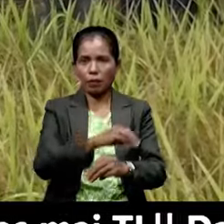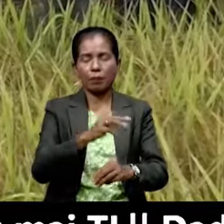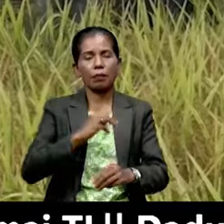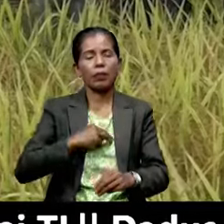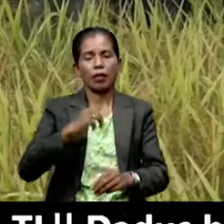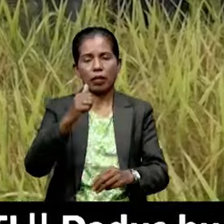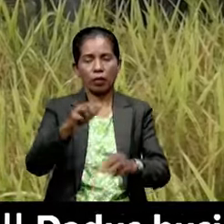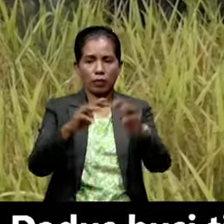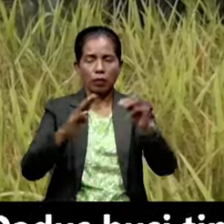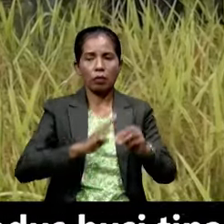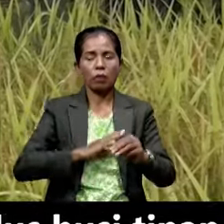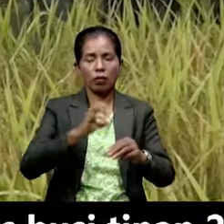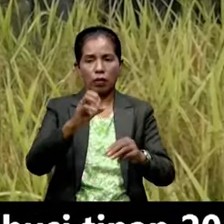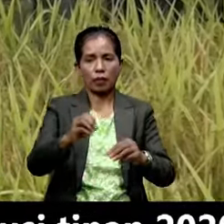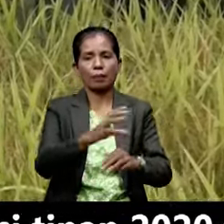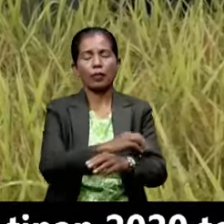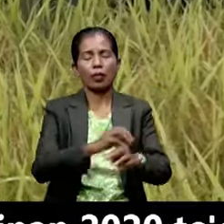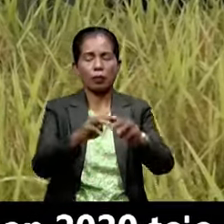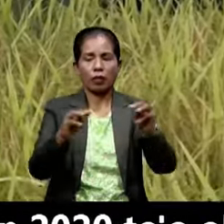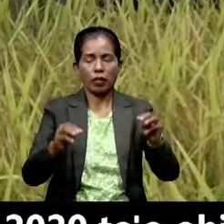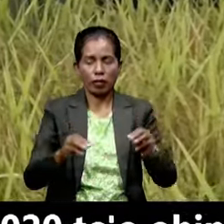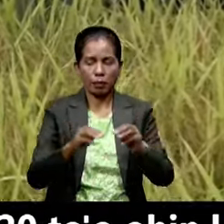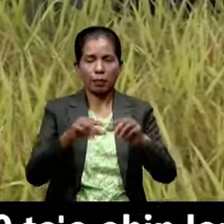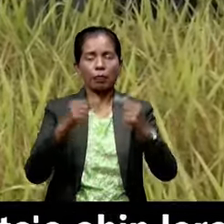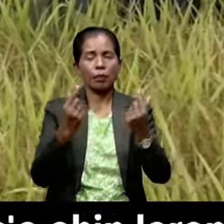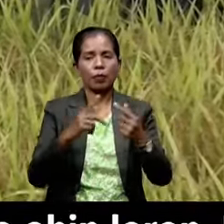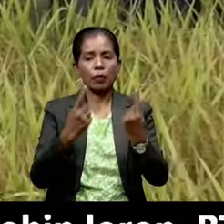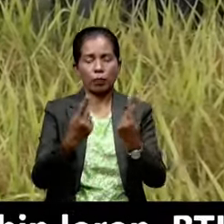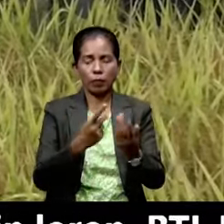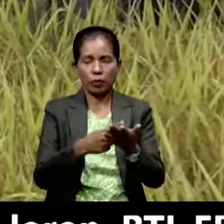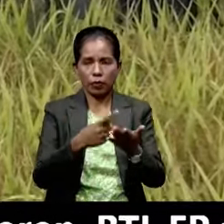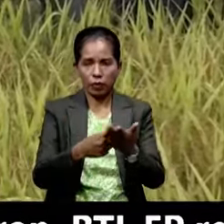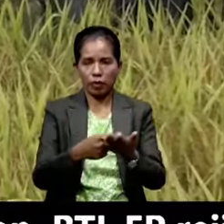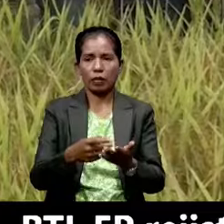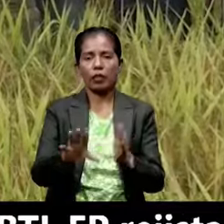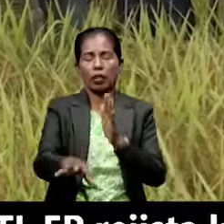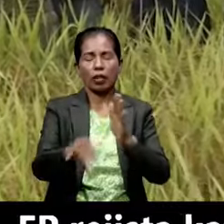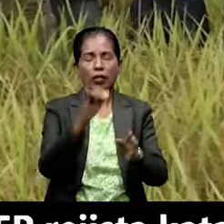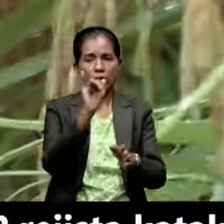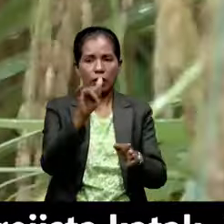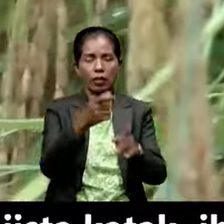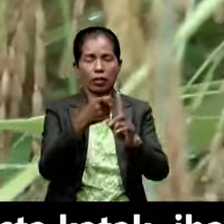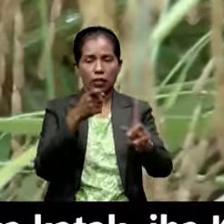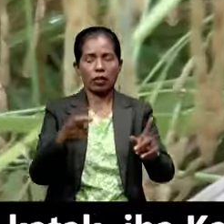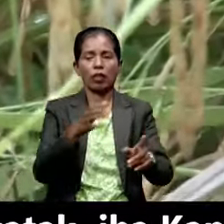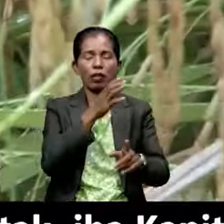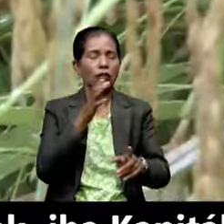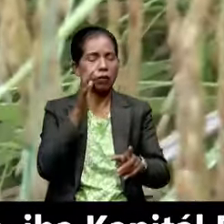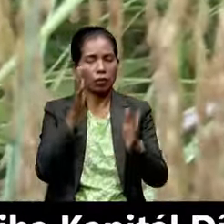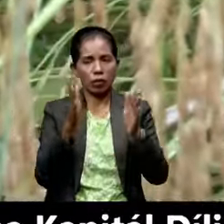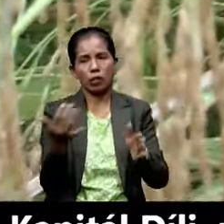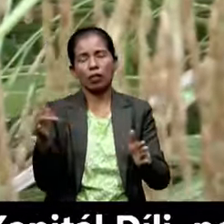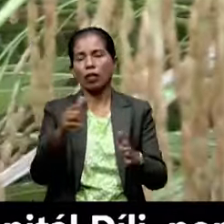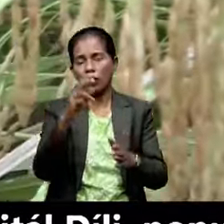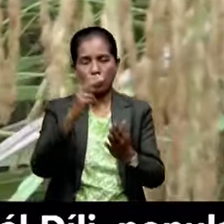munisipi Bobonaru, hodi implementa projeto piloto demplot. Iniciativa ne hetanduni concordância husi agrikultur sira balun, nune ia